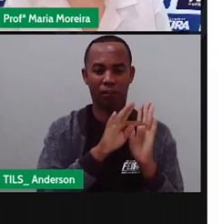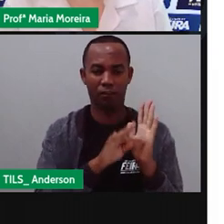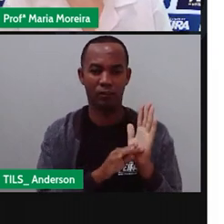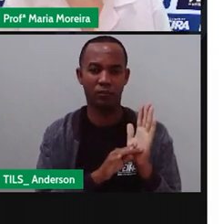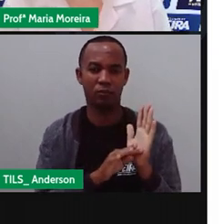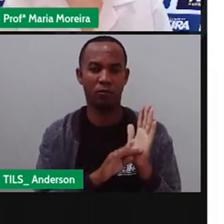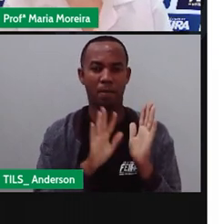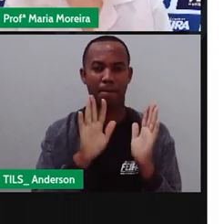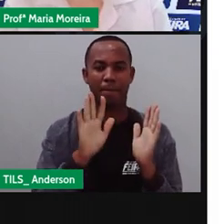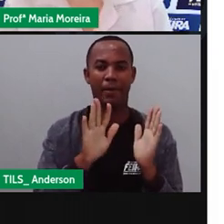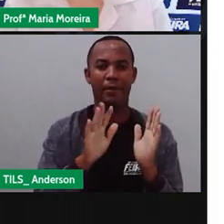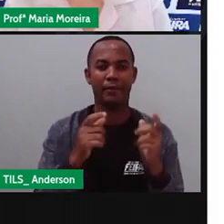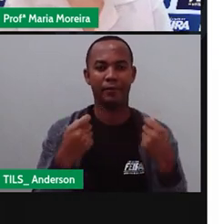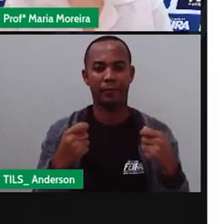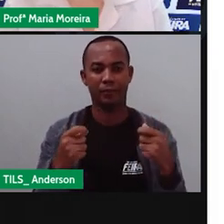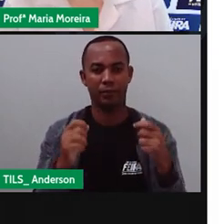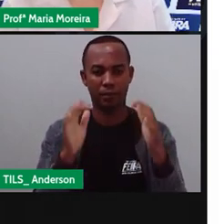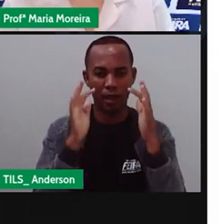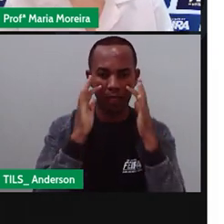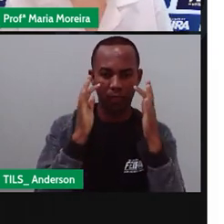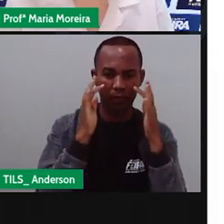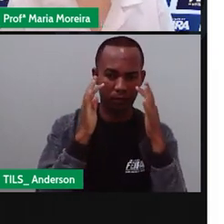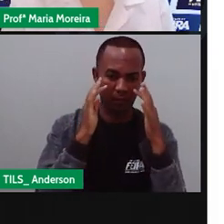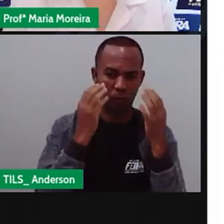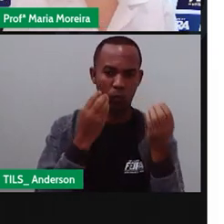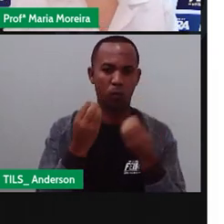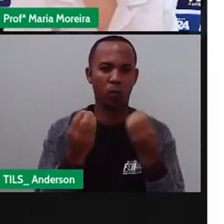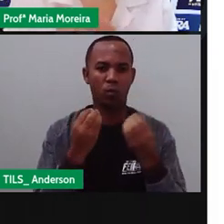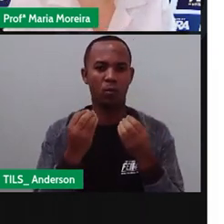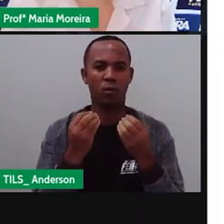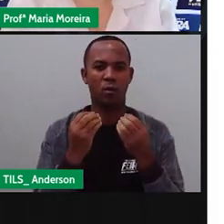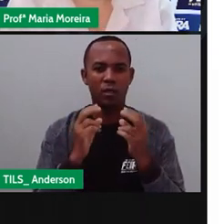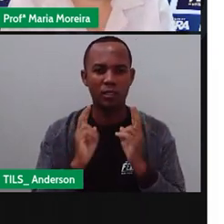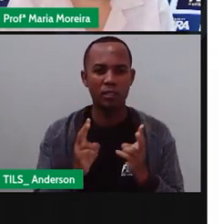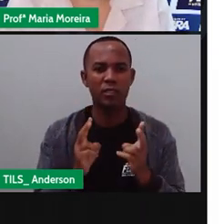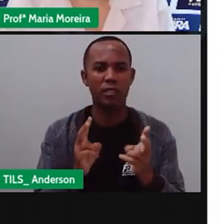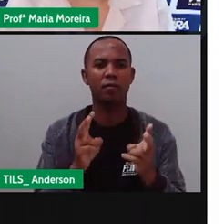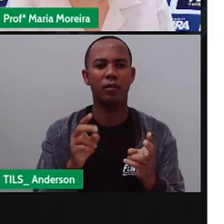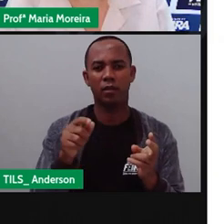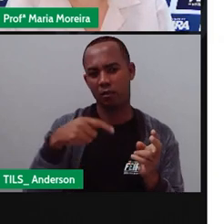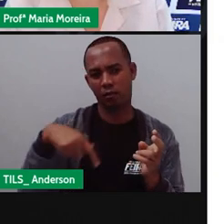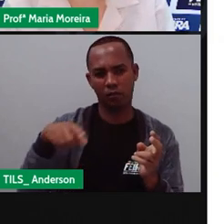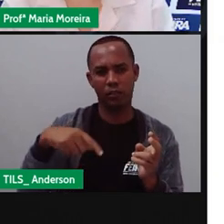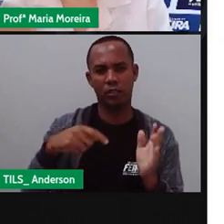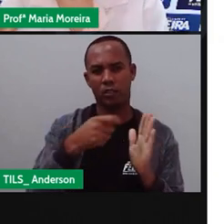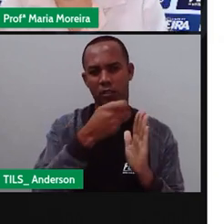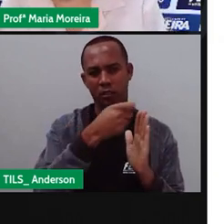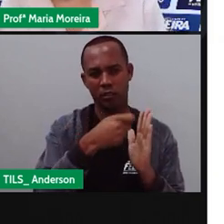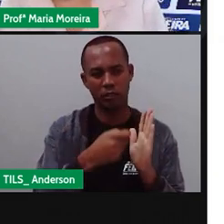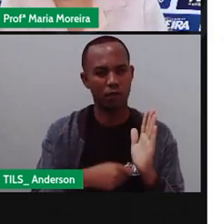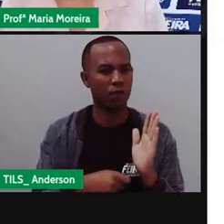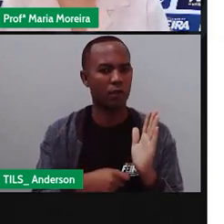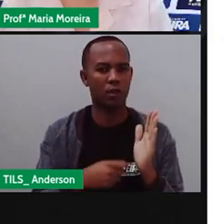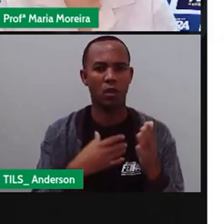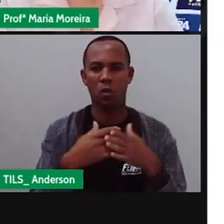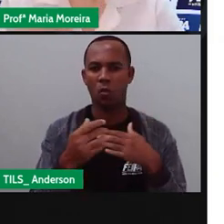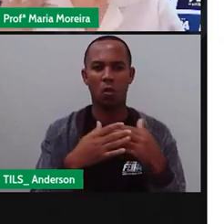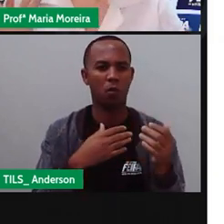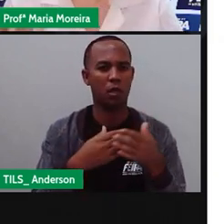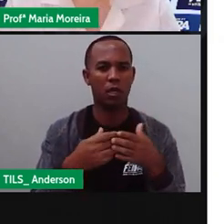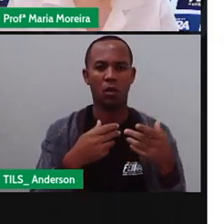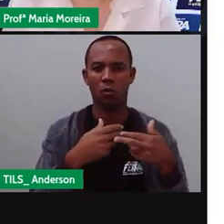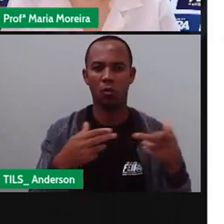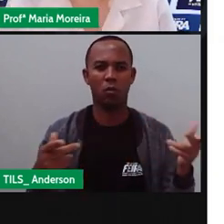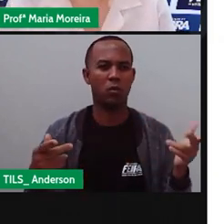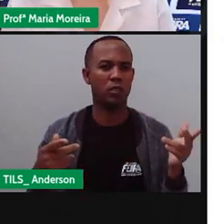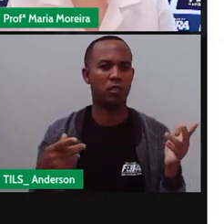devemos estar atentos, não é isso? Então, sempre que a gente vai escrever, seja um bilhete, certo? Uma carta que a gente já vê aqui,